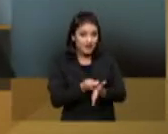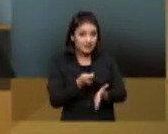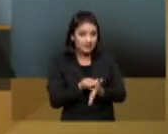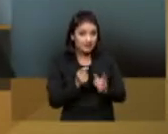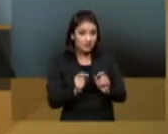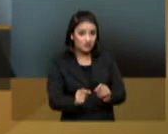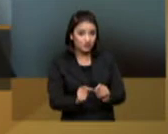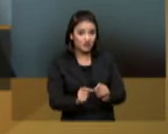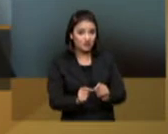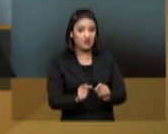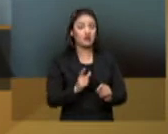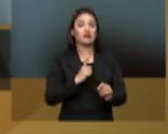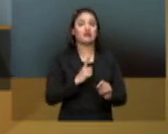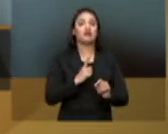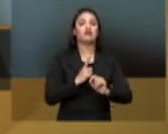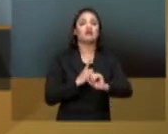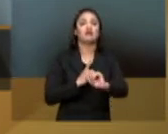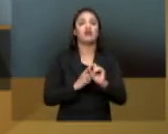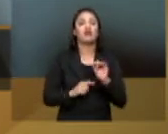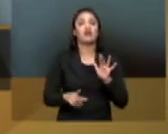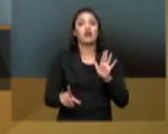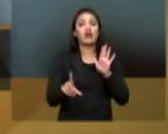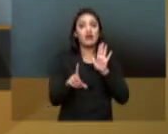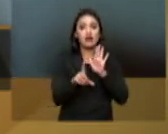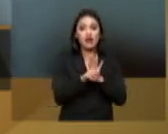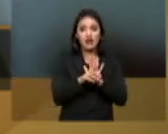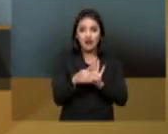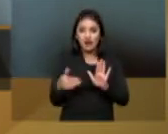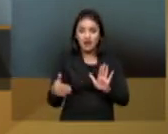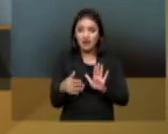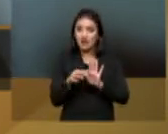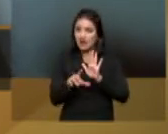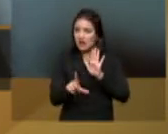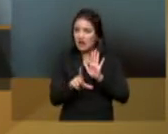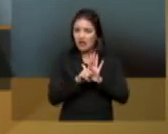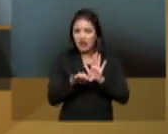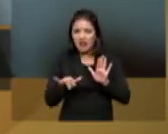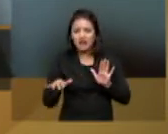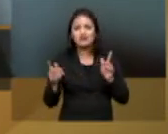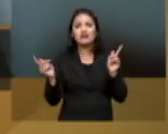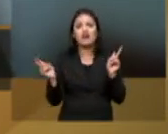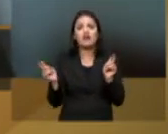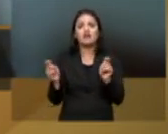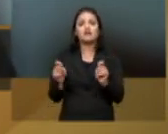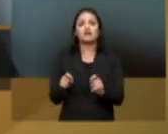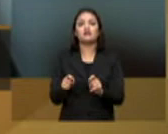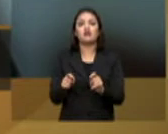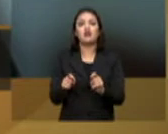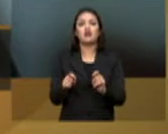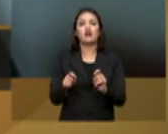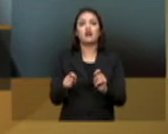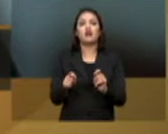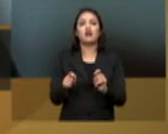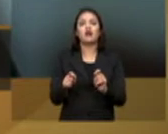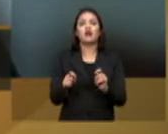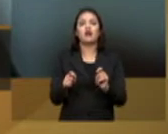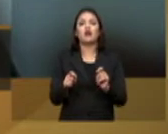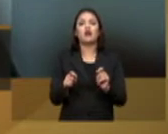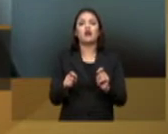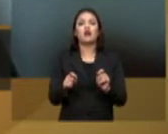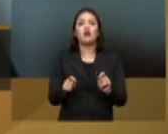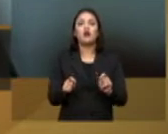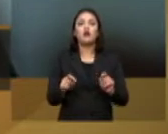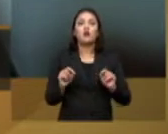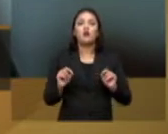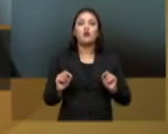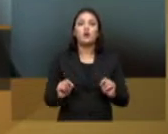uma legalidade suficiente e não de uma legalidade estrita, fecho